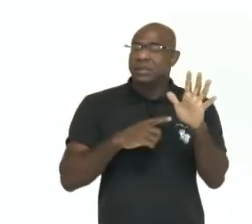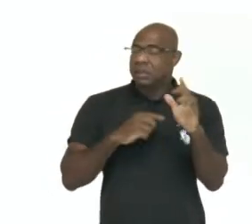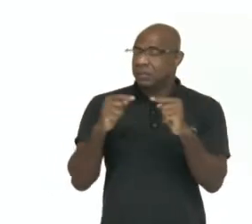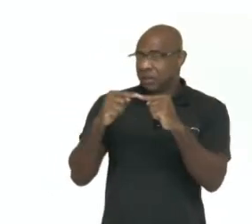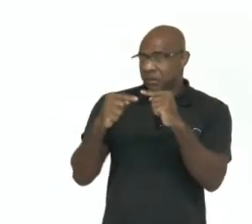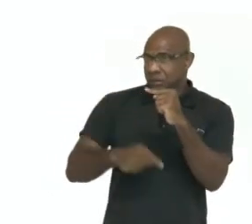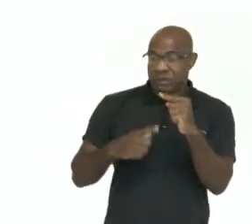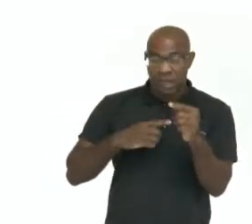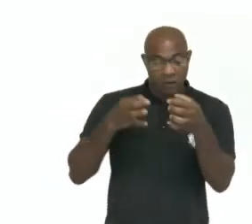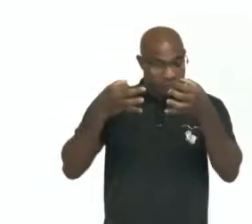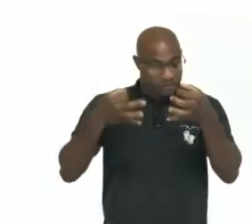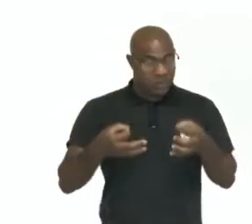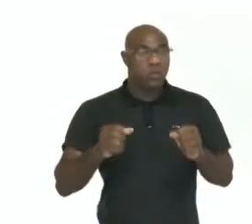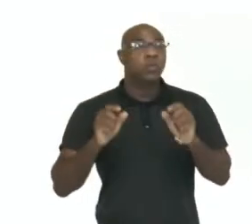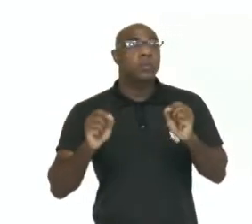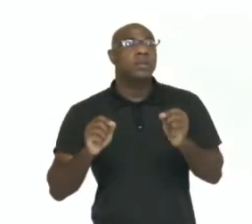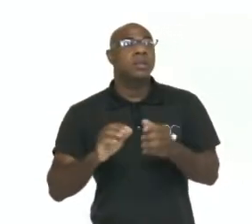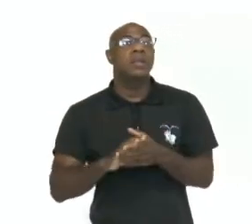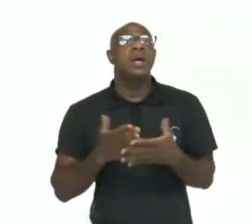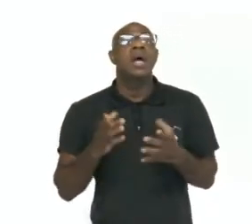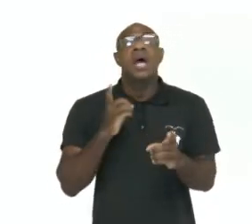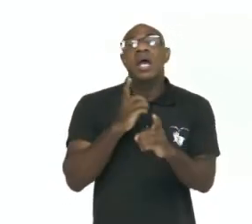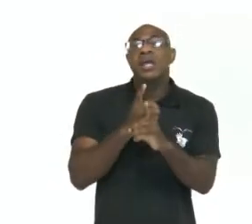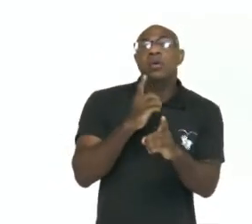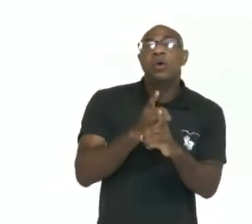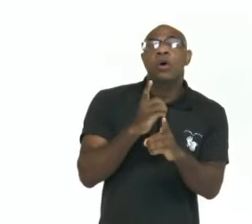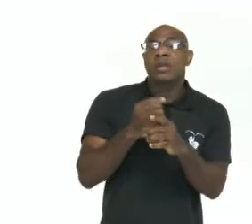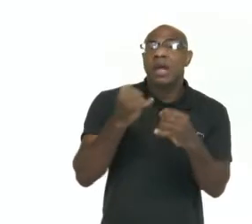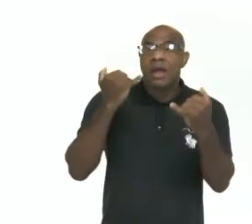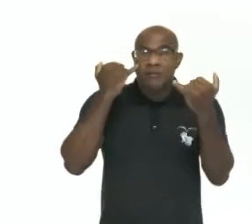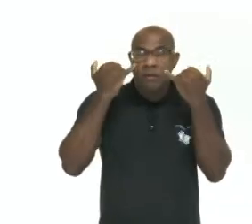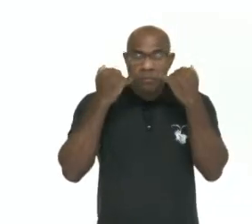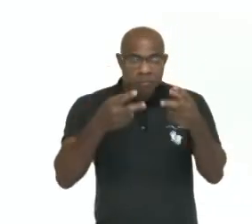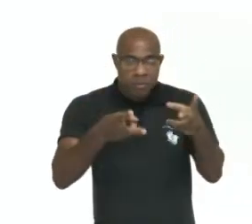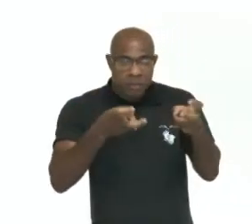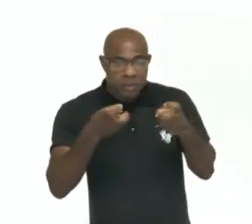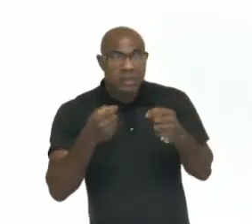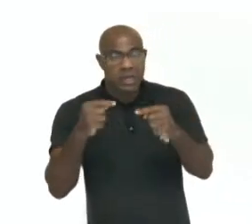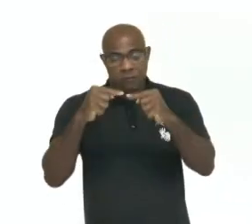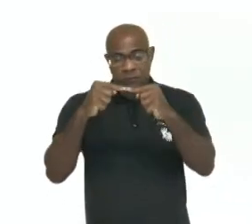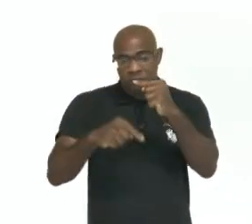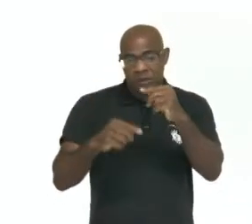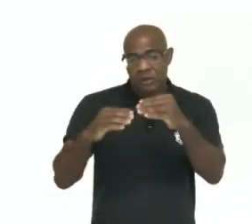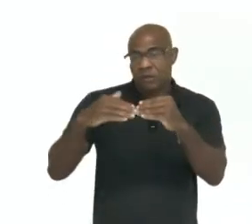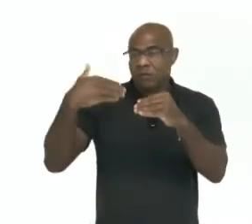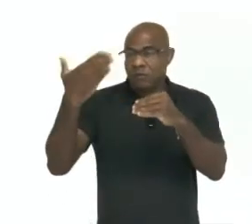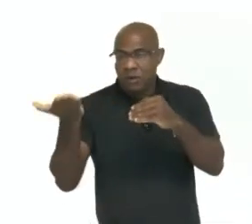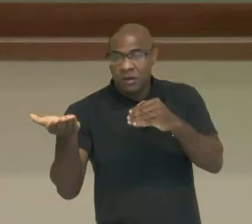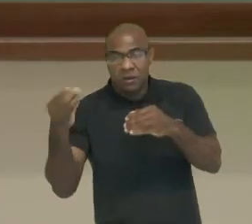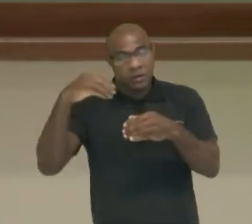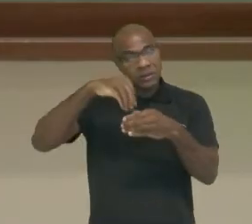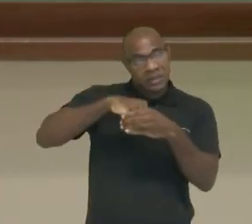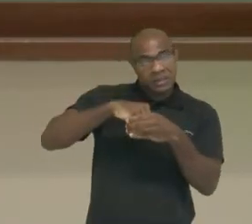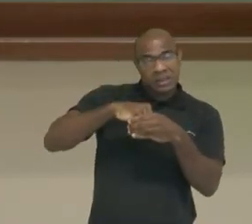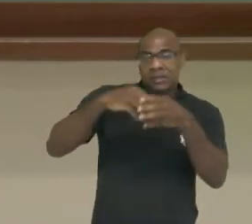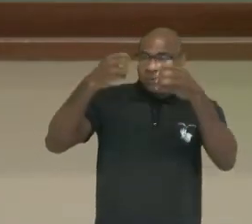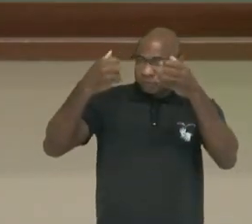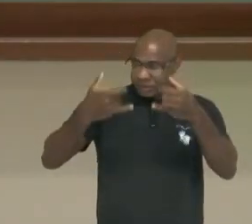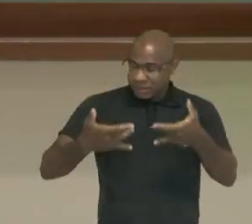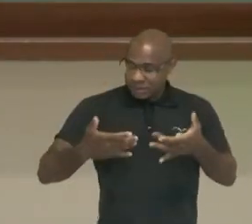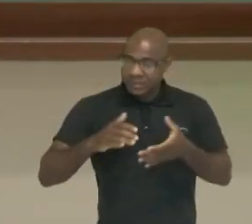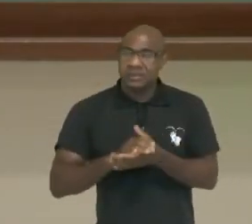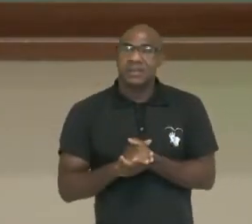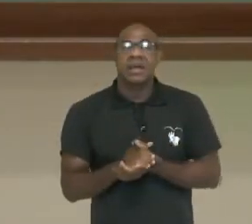estou afirmando, tá? Encontre-a e informe se é uma incoerência interna ou externa e justifique